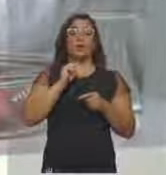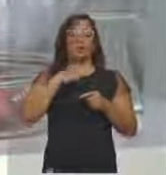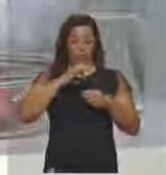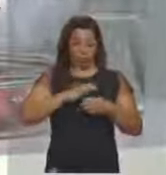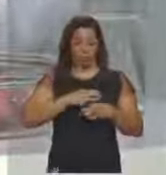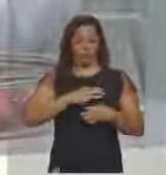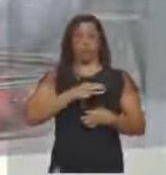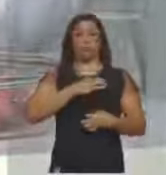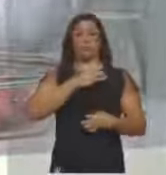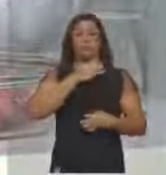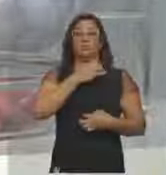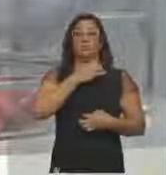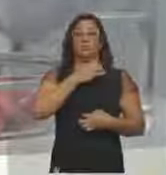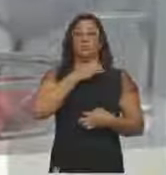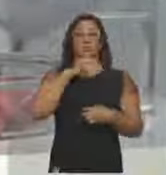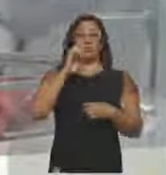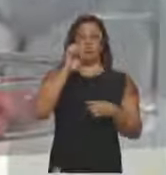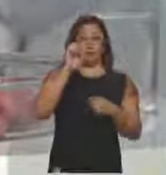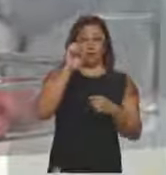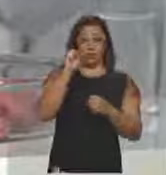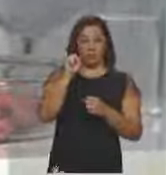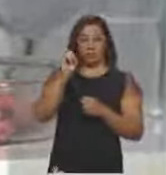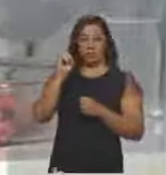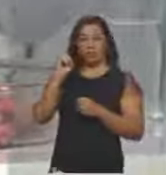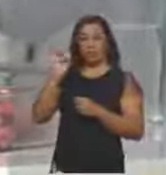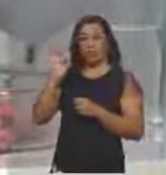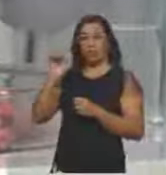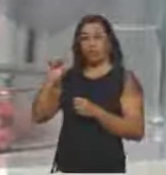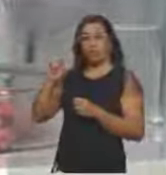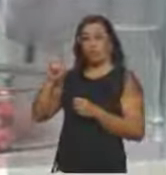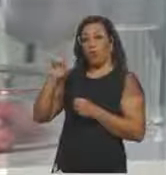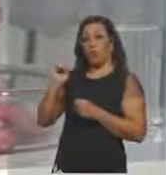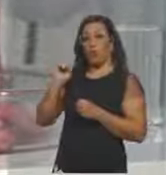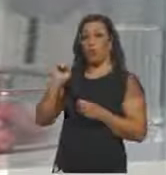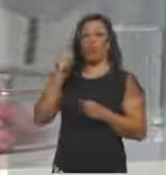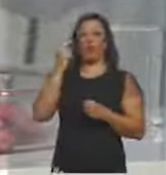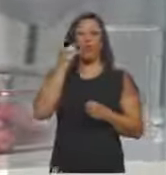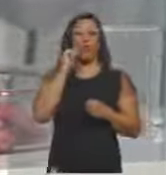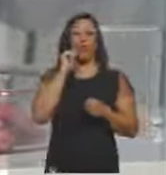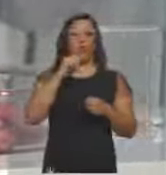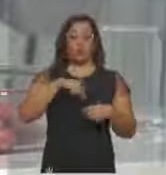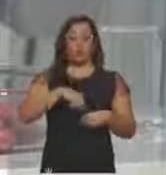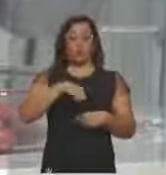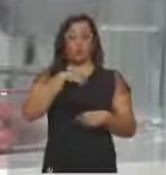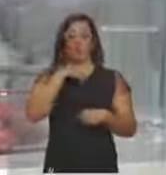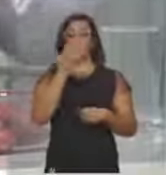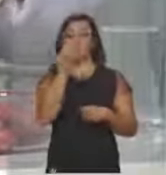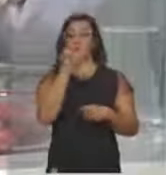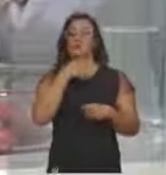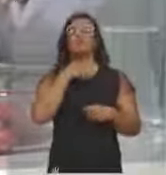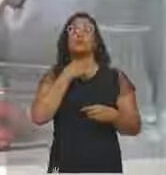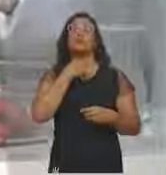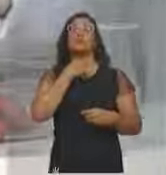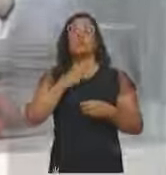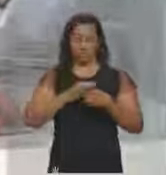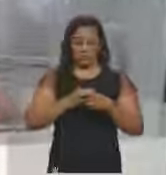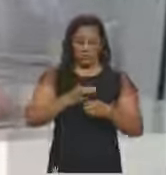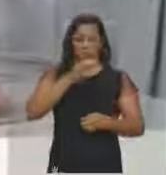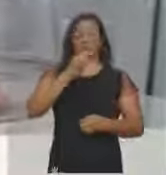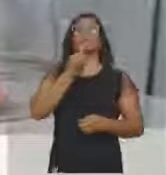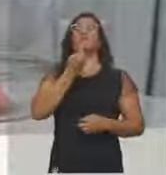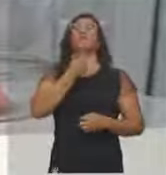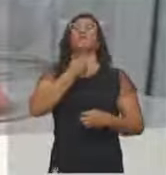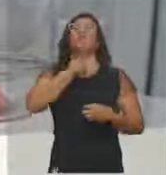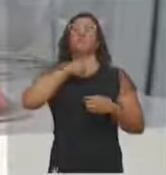esôfago, que é essa estrutura aqui, que vai receber o alimento, o bolo alimentar, para